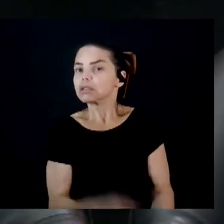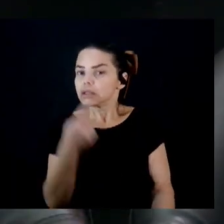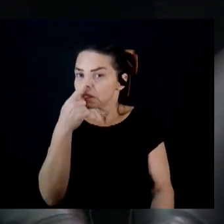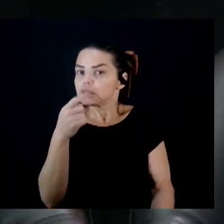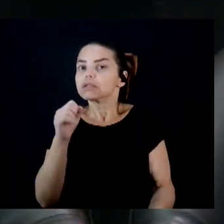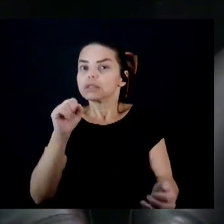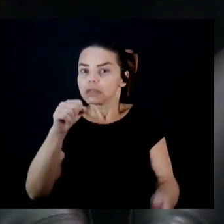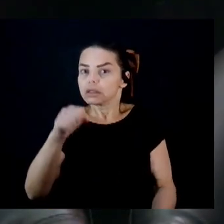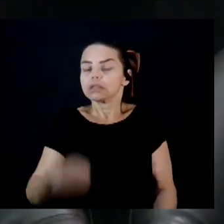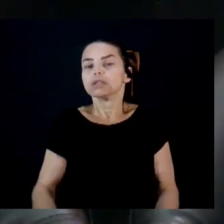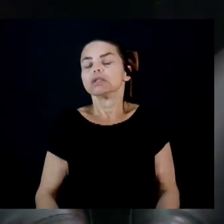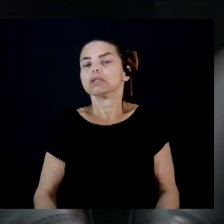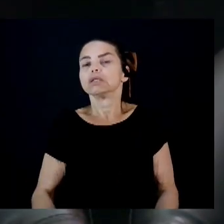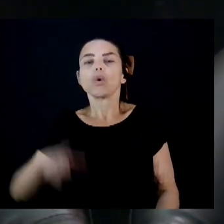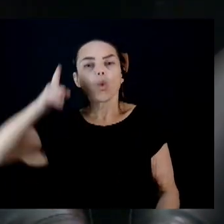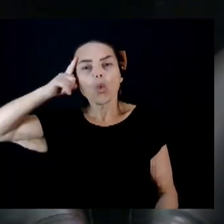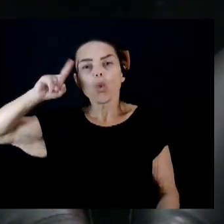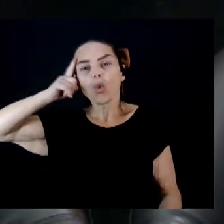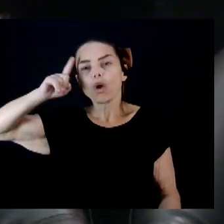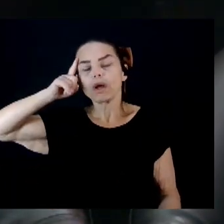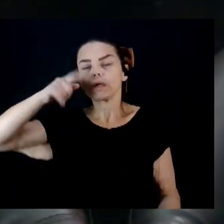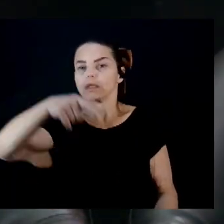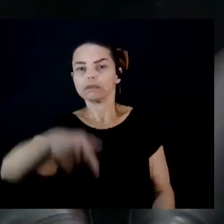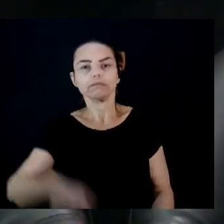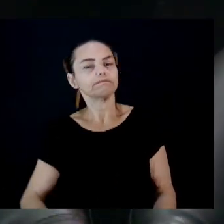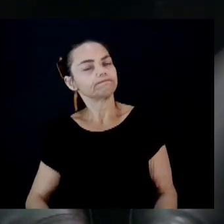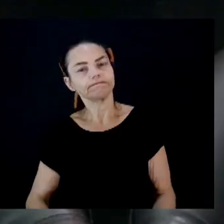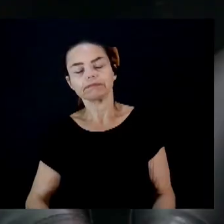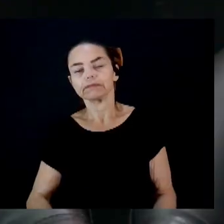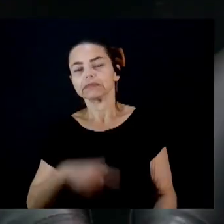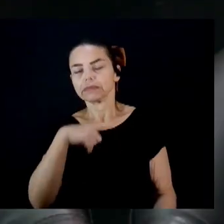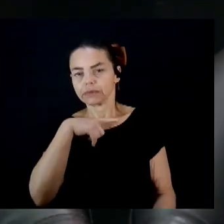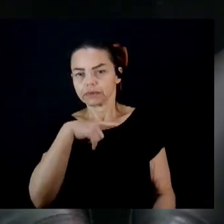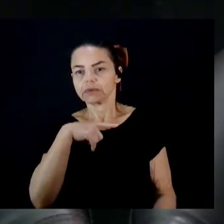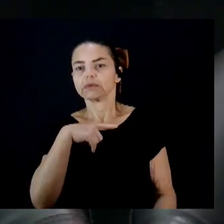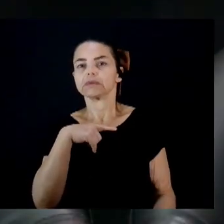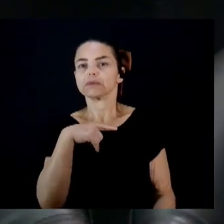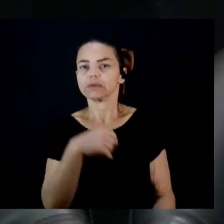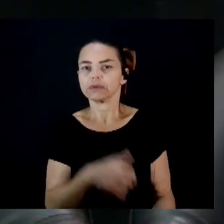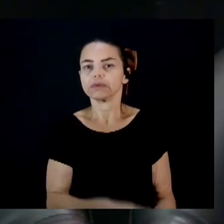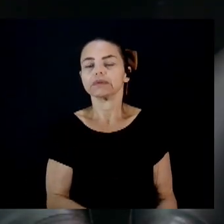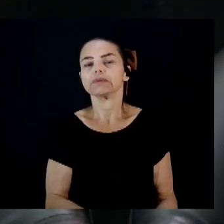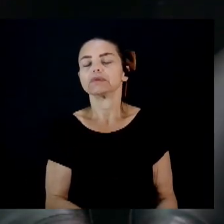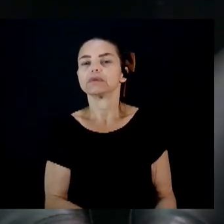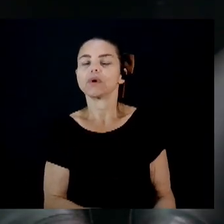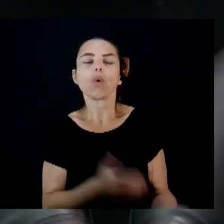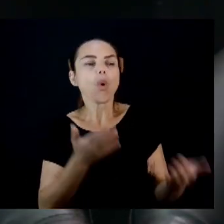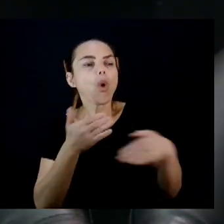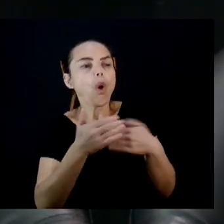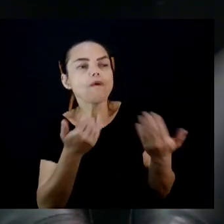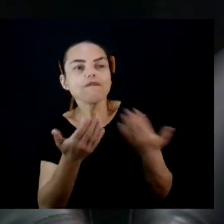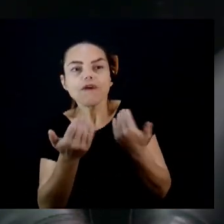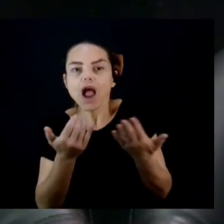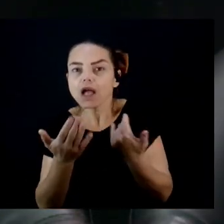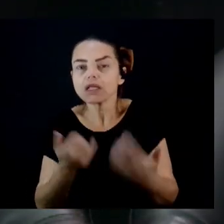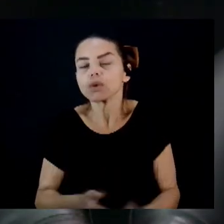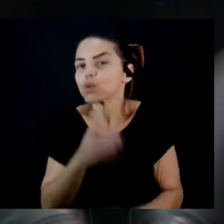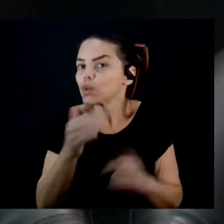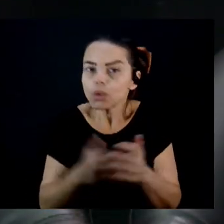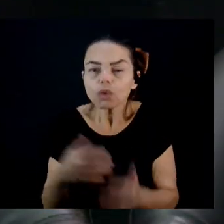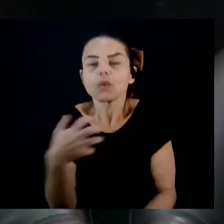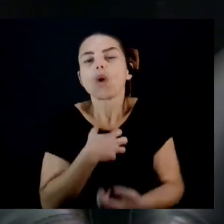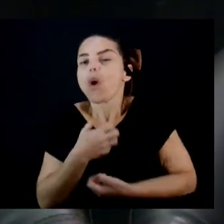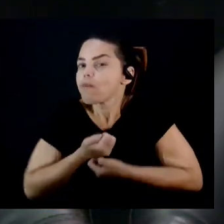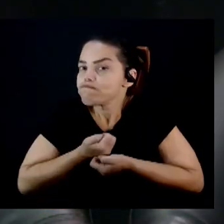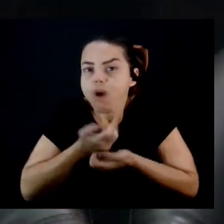exatamente esse dia a dia que você nutre e você divide tudo que você está sentindo, tudo